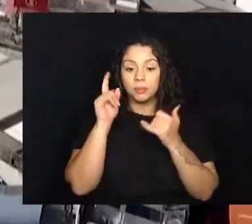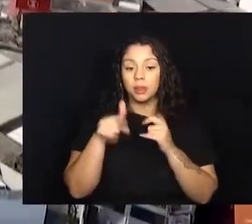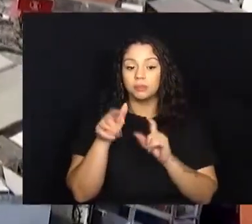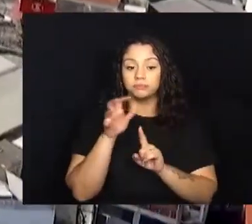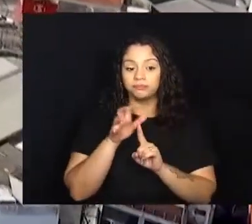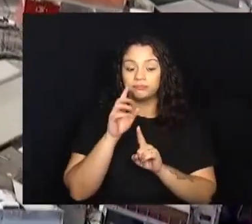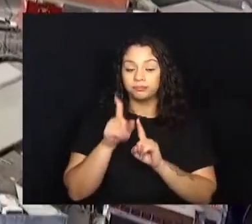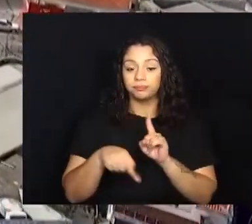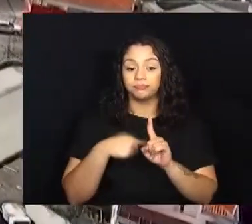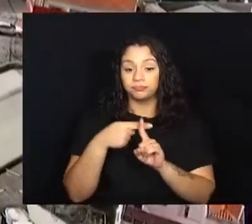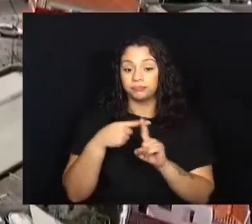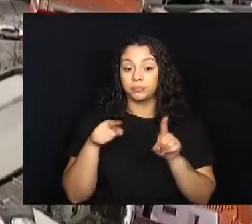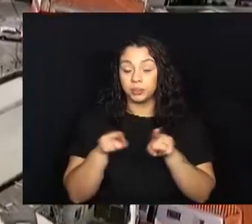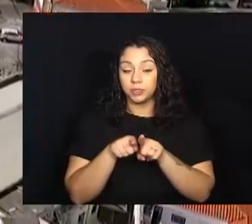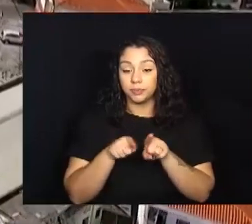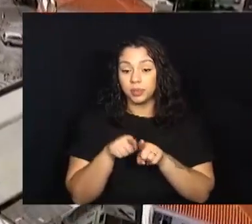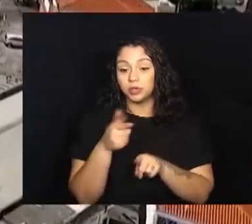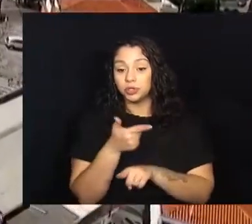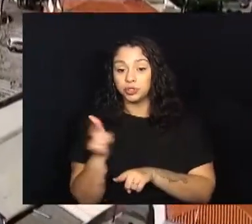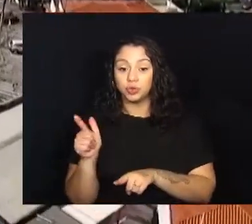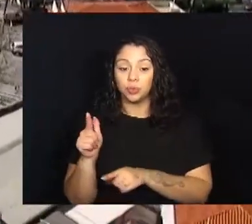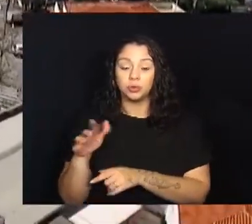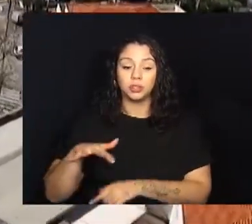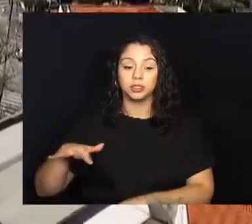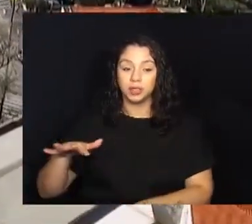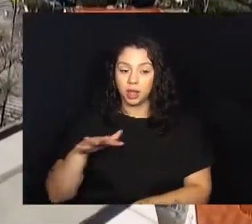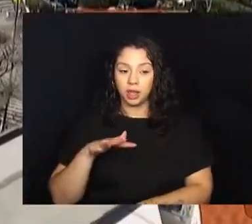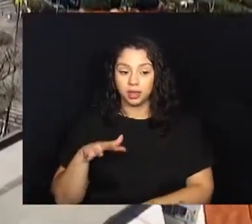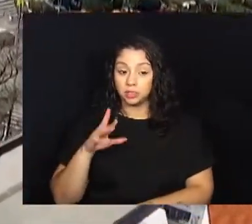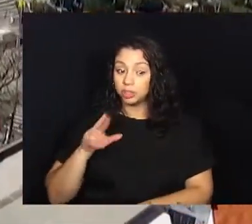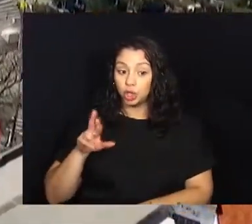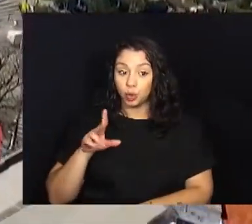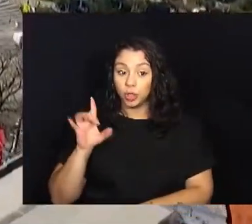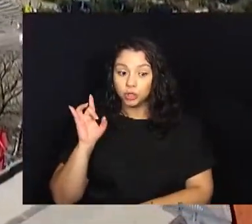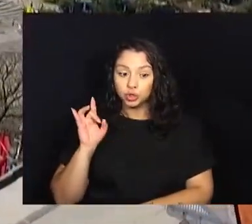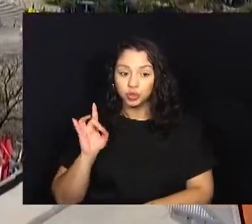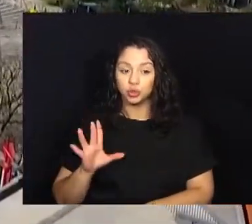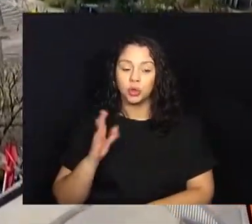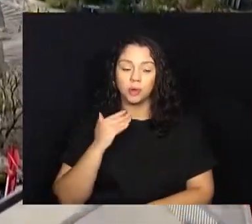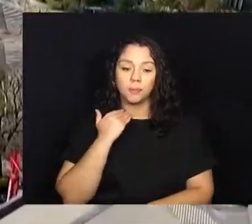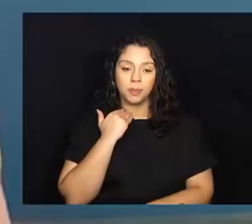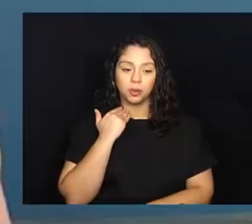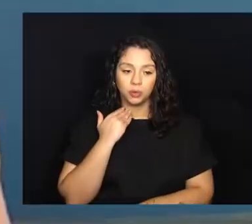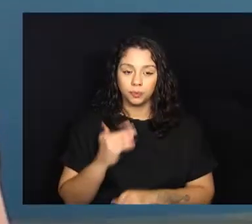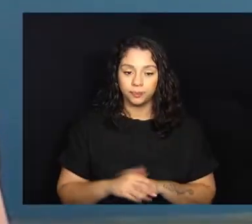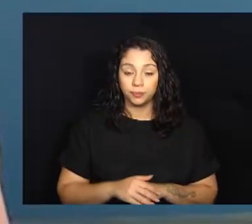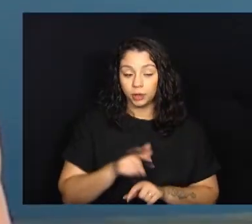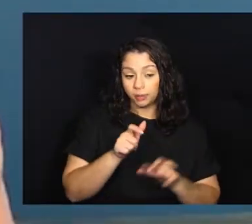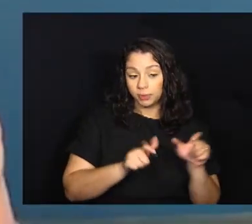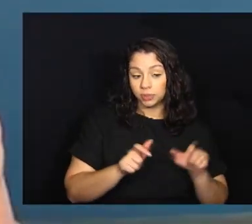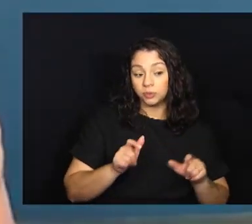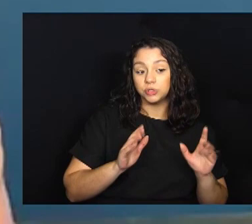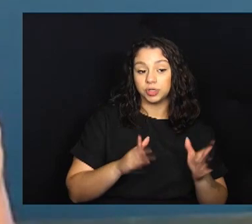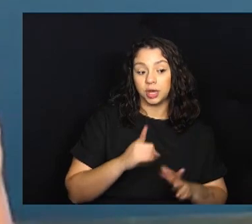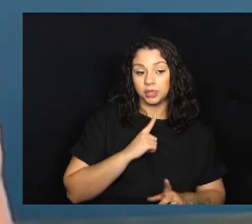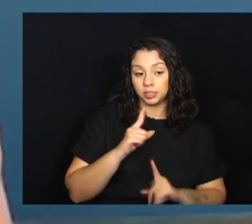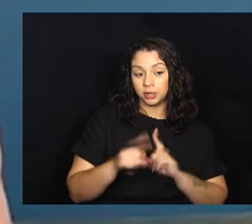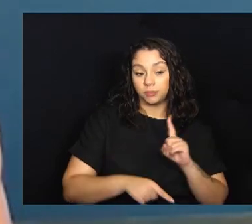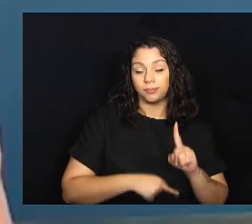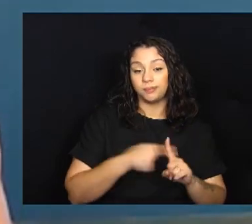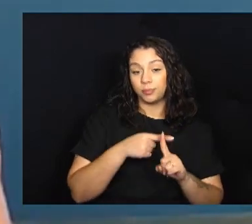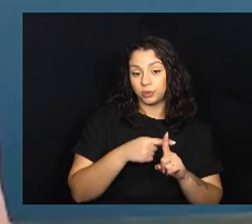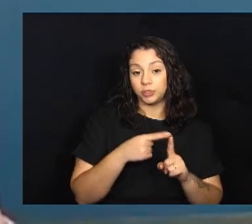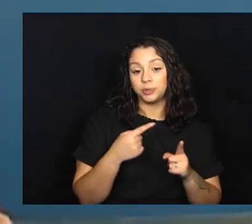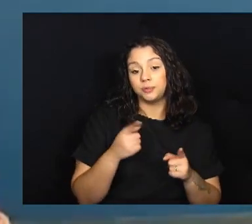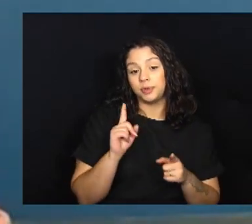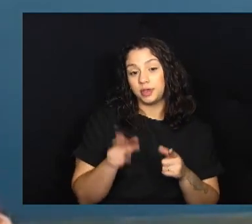positivamente também em outros setores, além do bancário. Os consumidores brasileiros já estão se beneficiando porque eles estão renegociando